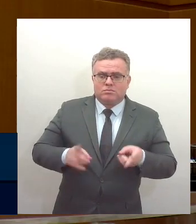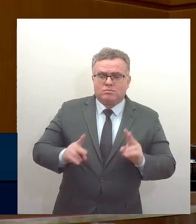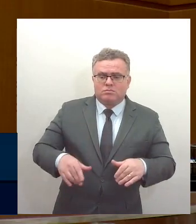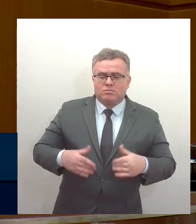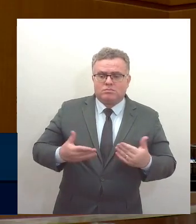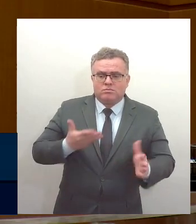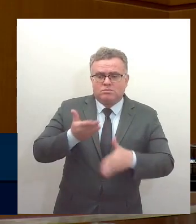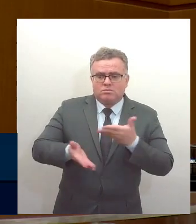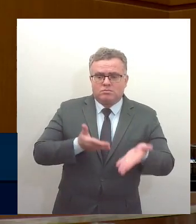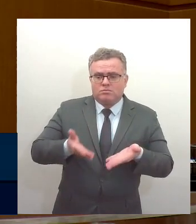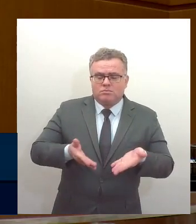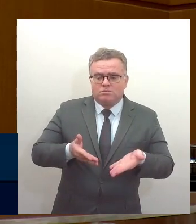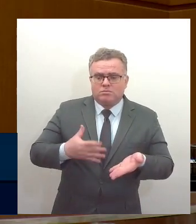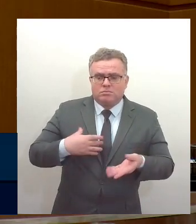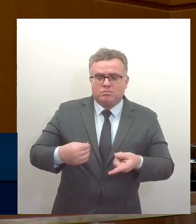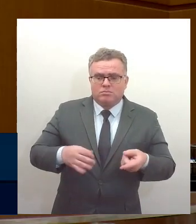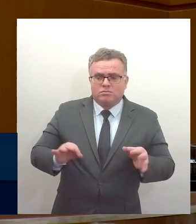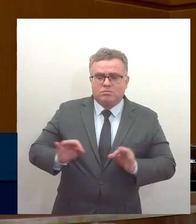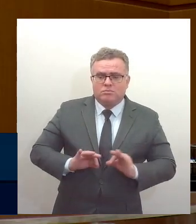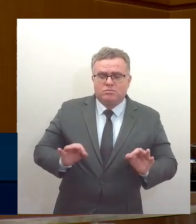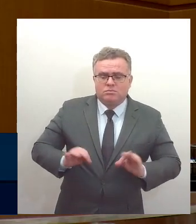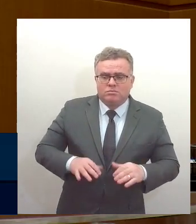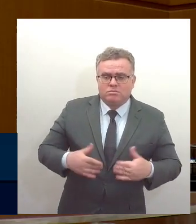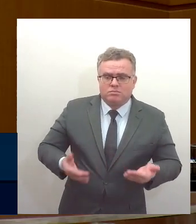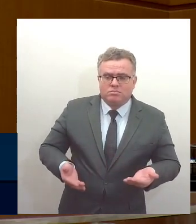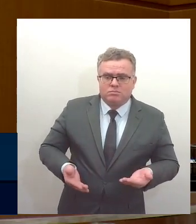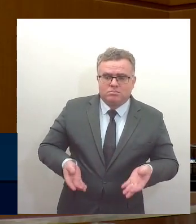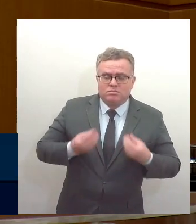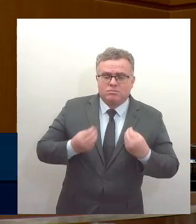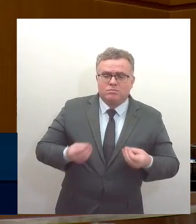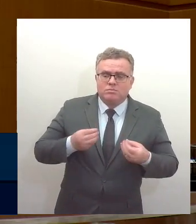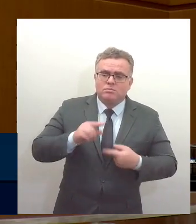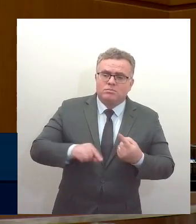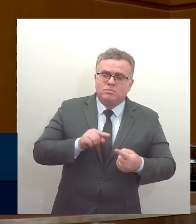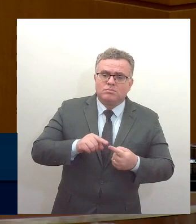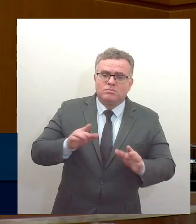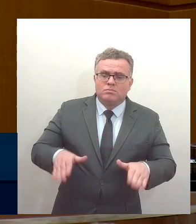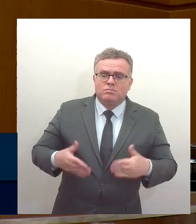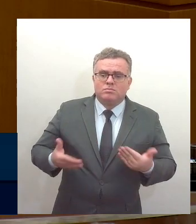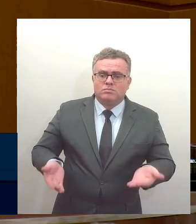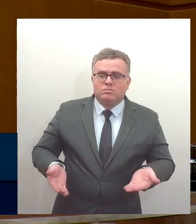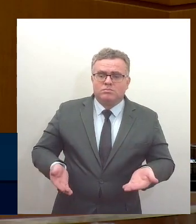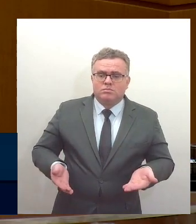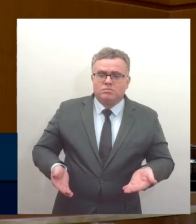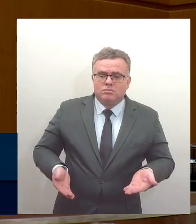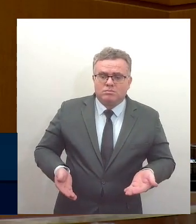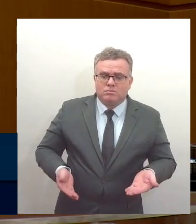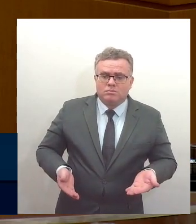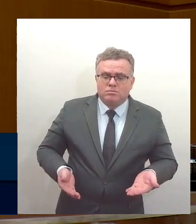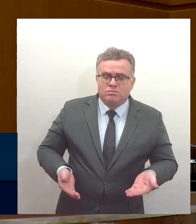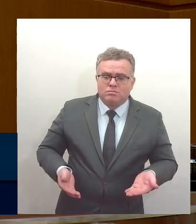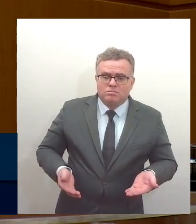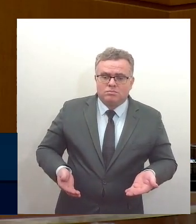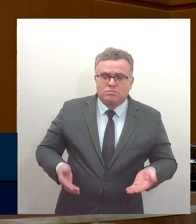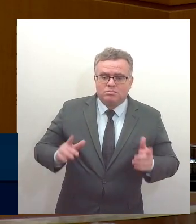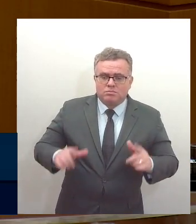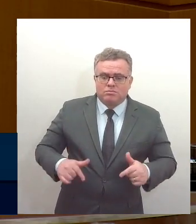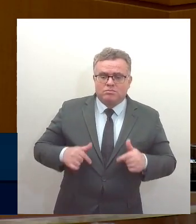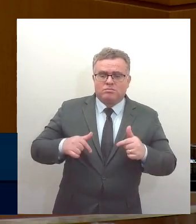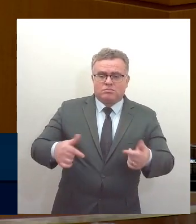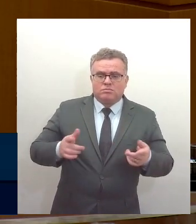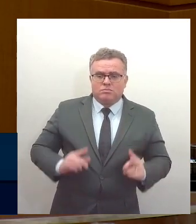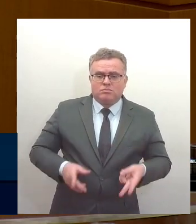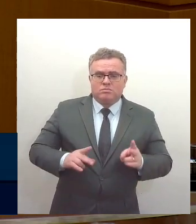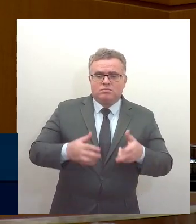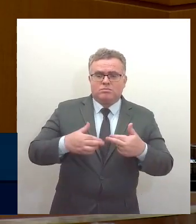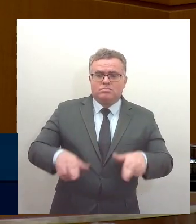Civil para quê? Ou nós temos uma atitude concreta de ir para cima para resolver isso aí, ou não vai adiantar. Se